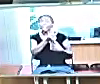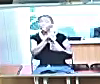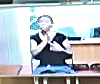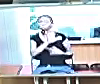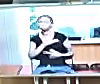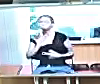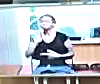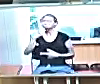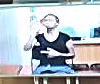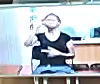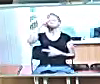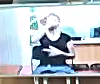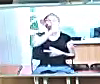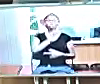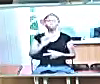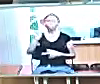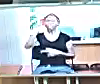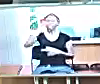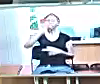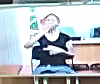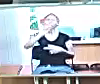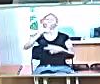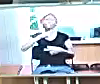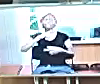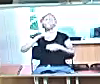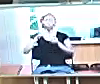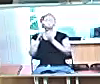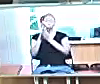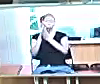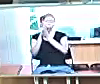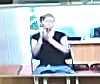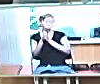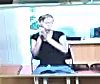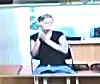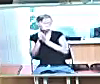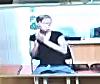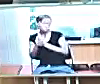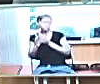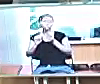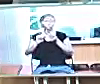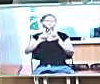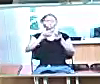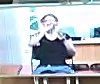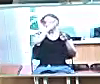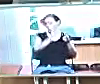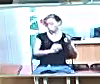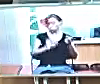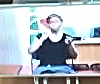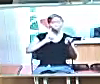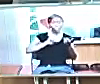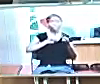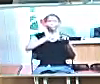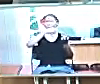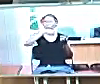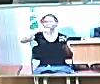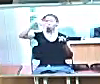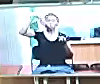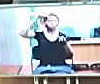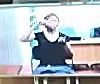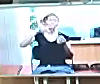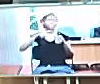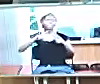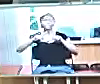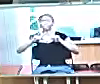nós temos vários campeões ganha ao sul de minas do norte é ao triângulo aos